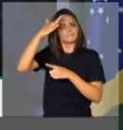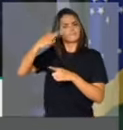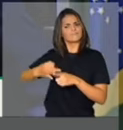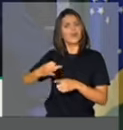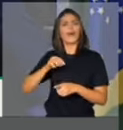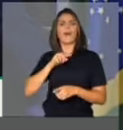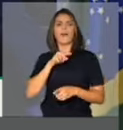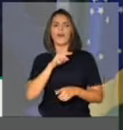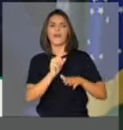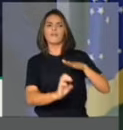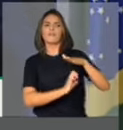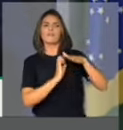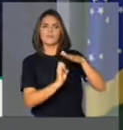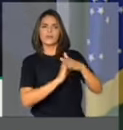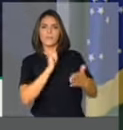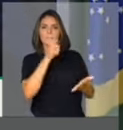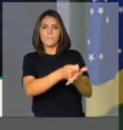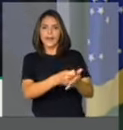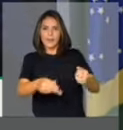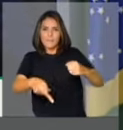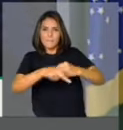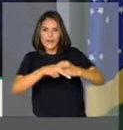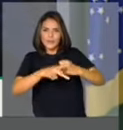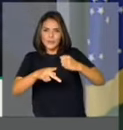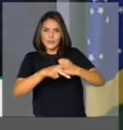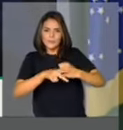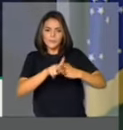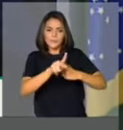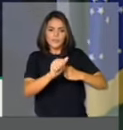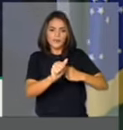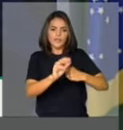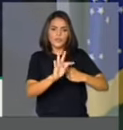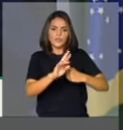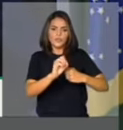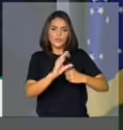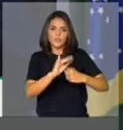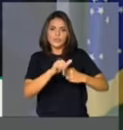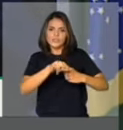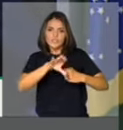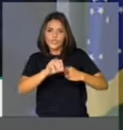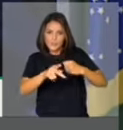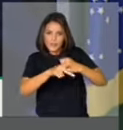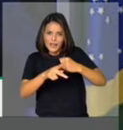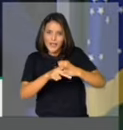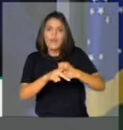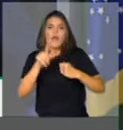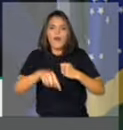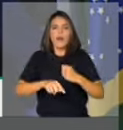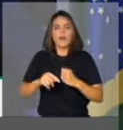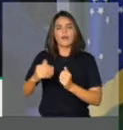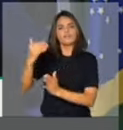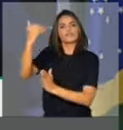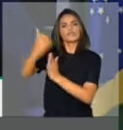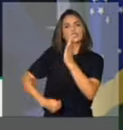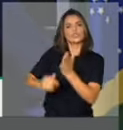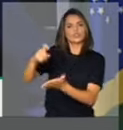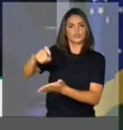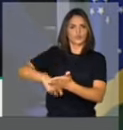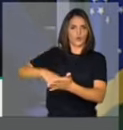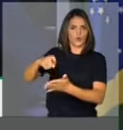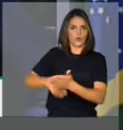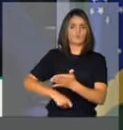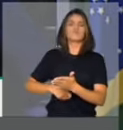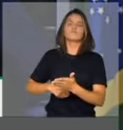que aquela empresa que patrocinar de fato um projeto esportivo tenha uma compensação maior na dedução do